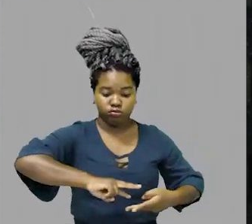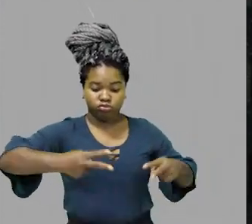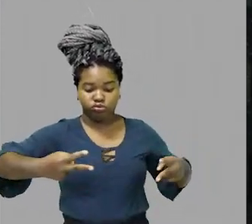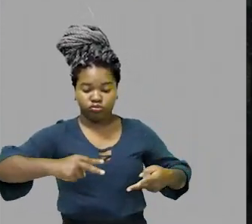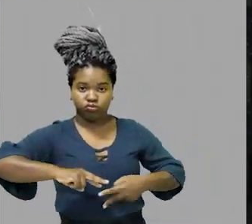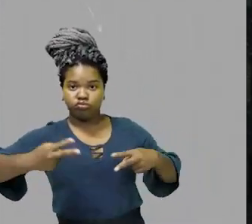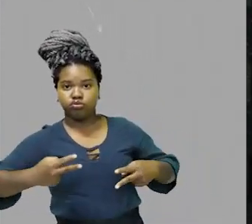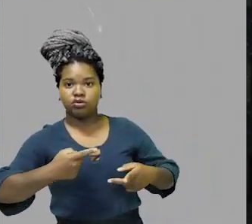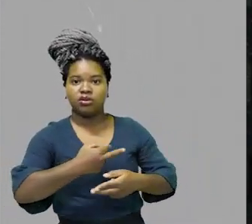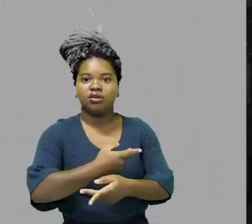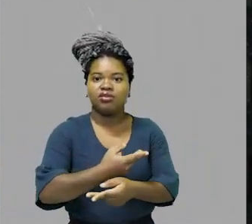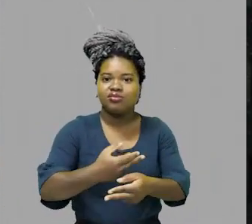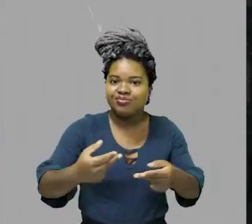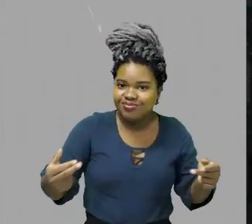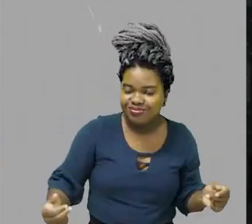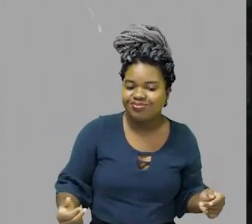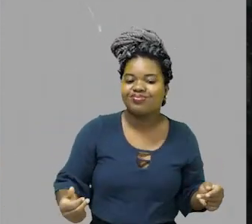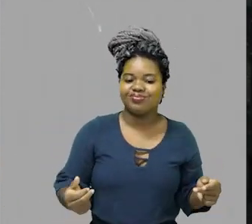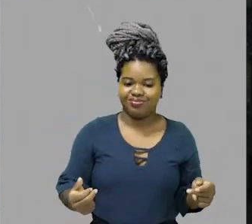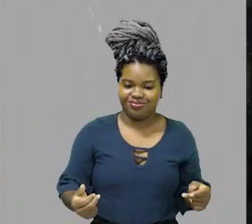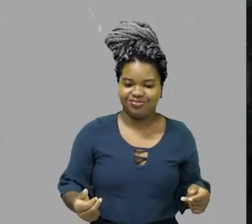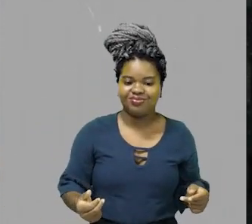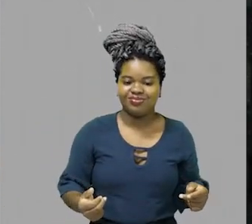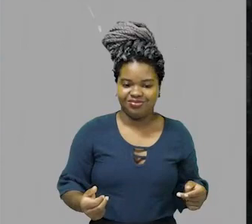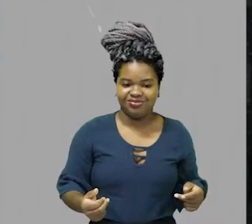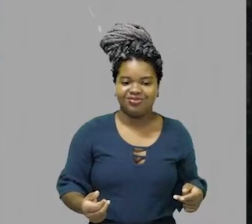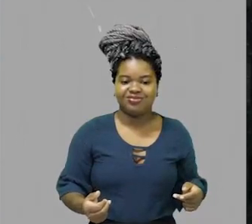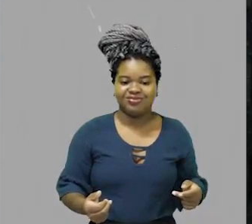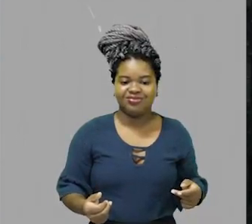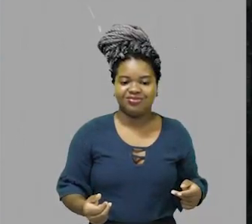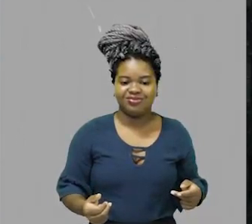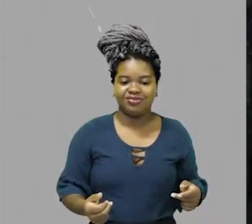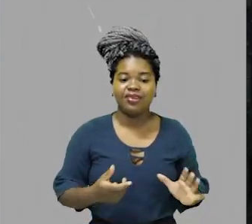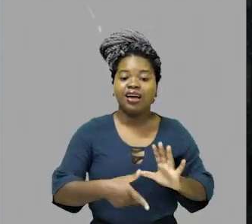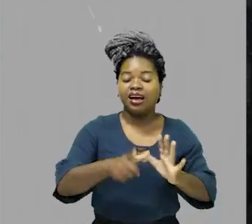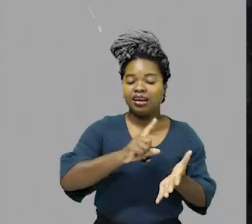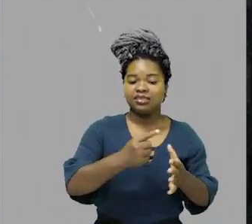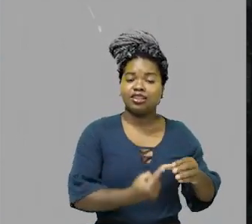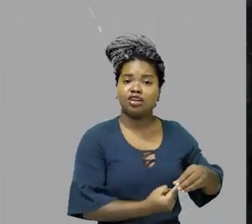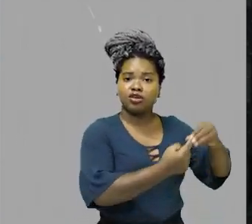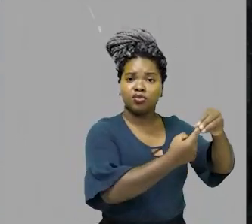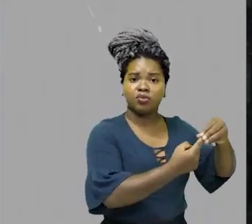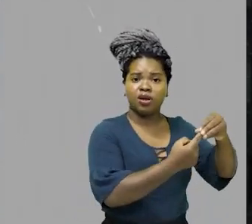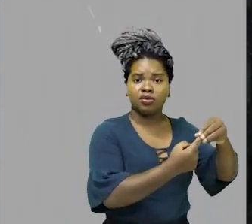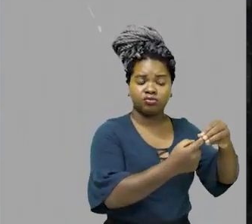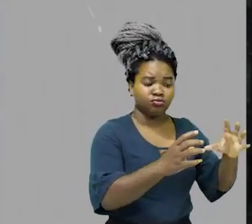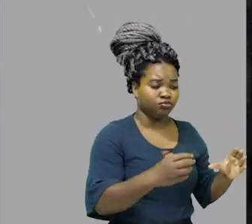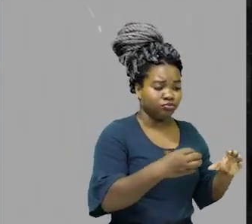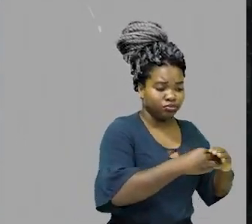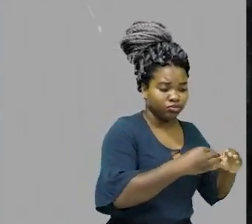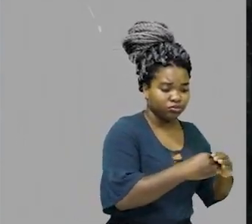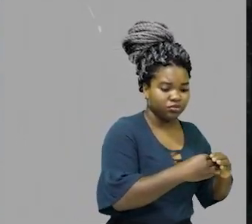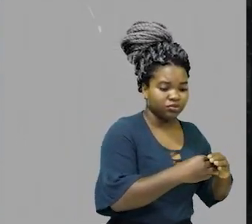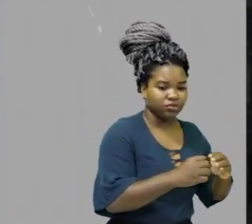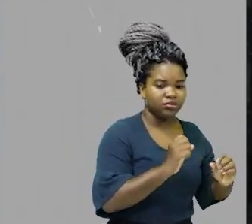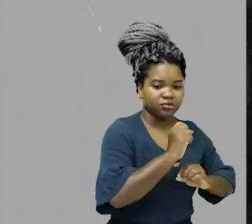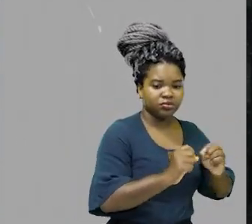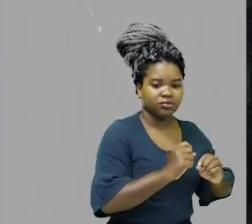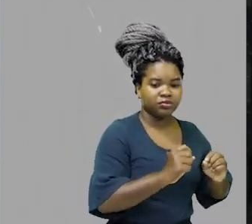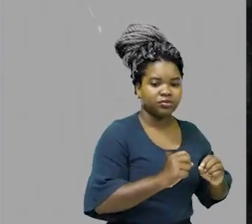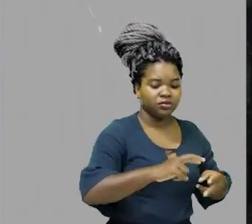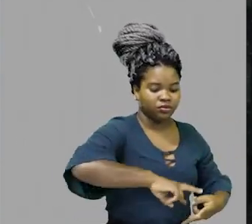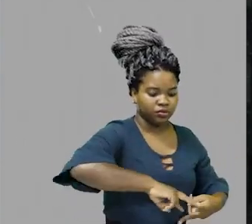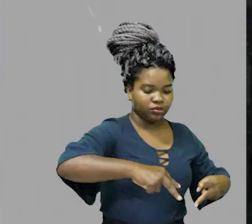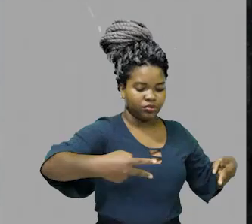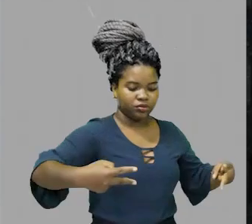se abrindo. Então, imagina que a molécula que era antes uma única molécula, ela vai se abrir. Quem é que abre ela?